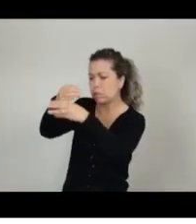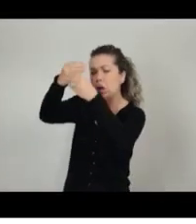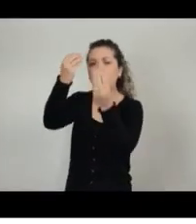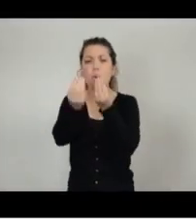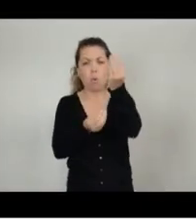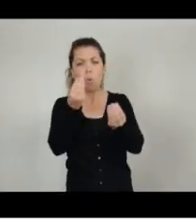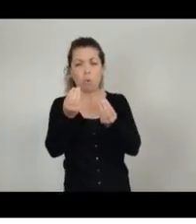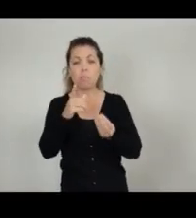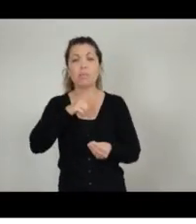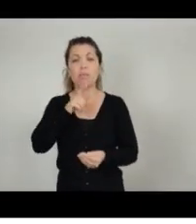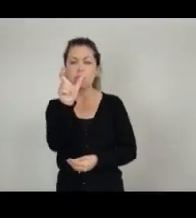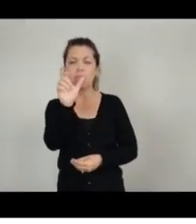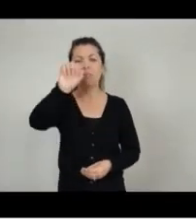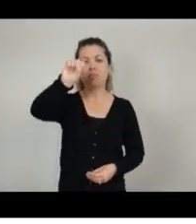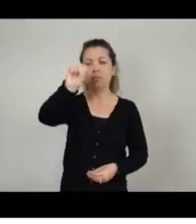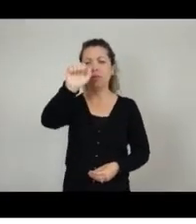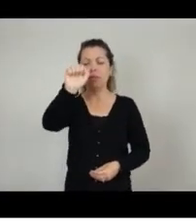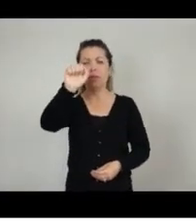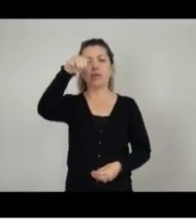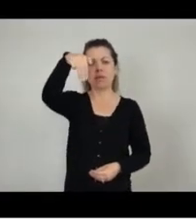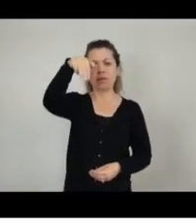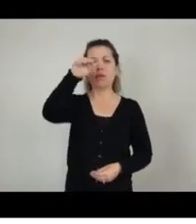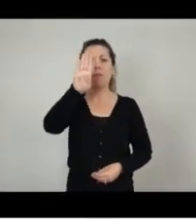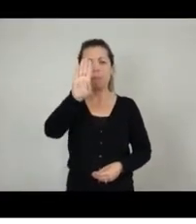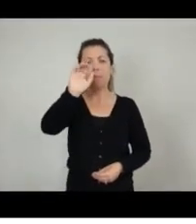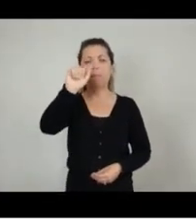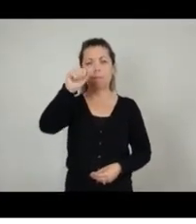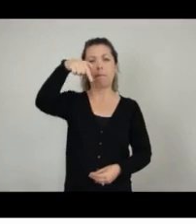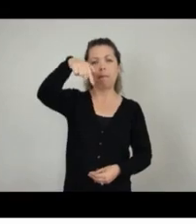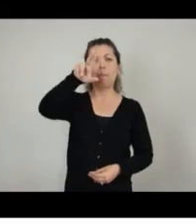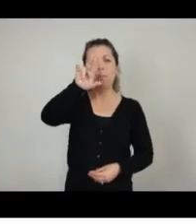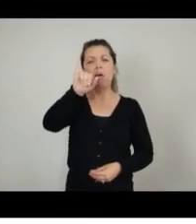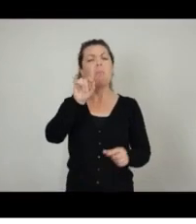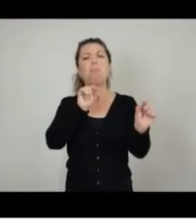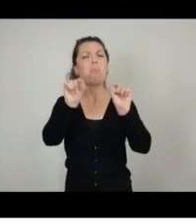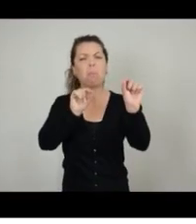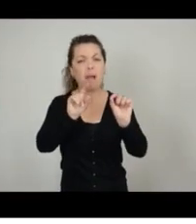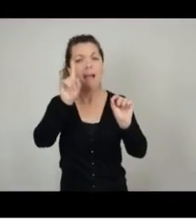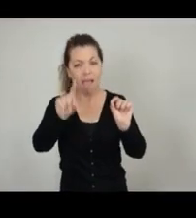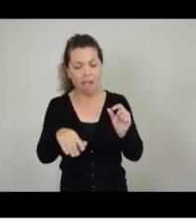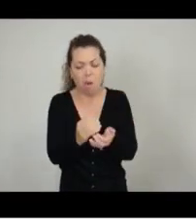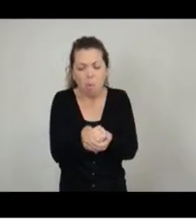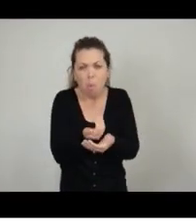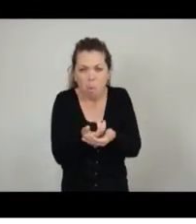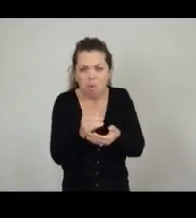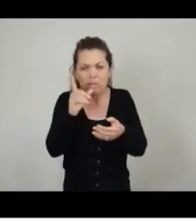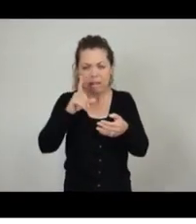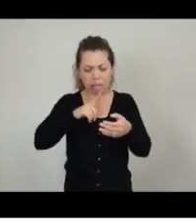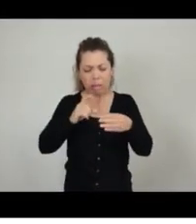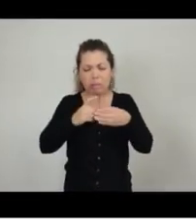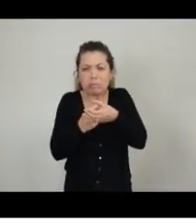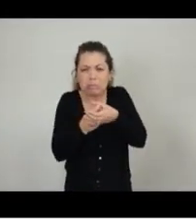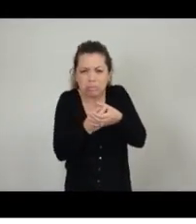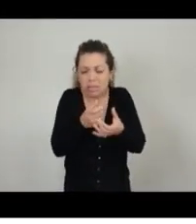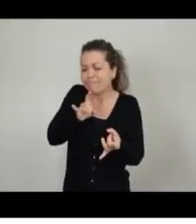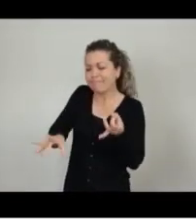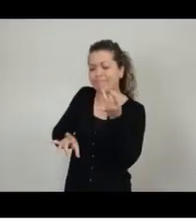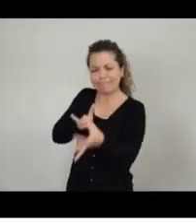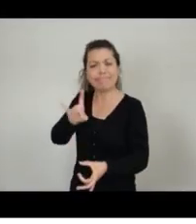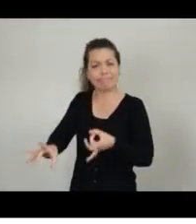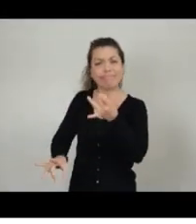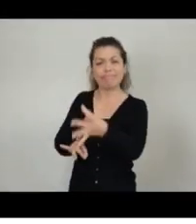de Nossa Senhora das Neves teve início no ano de 1614. A exploração do ouro em Iguape.